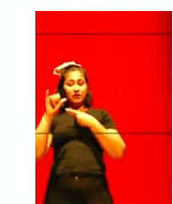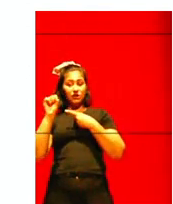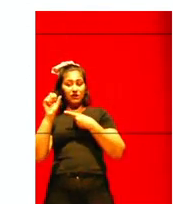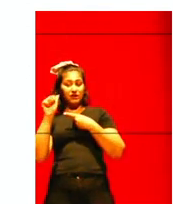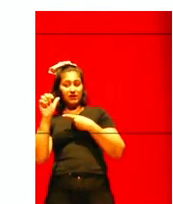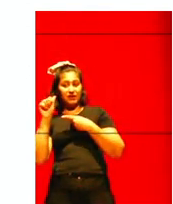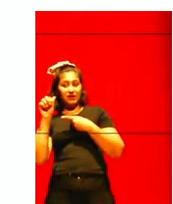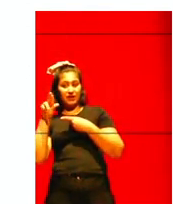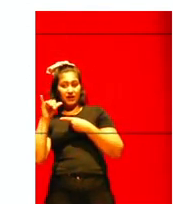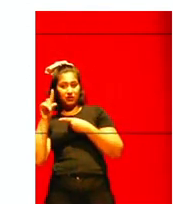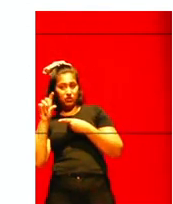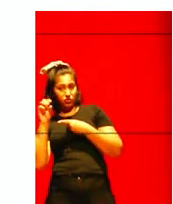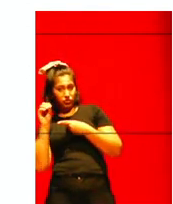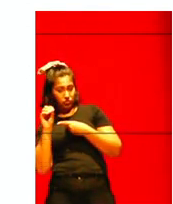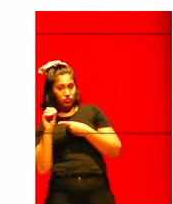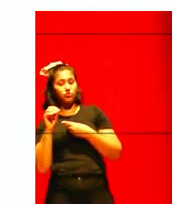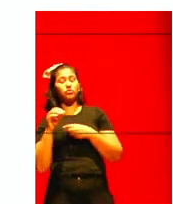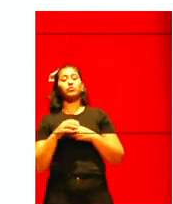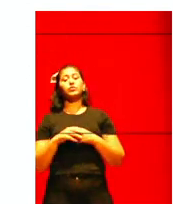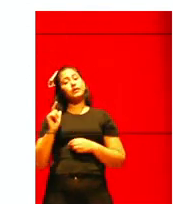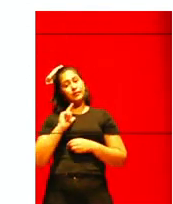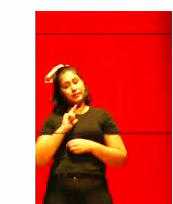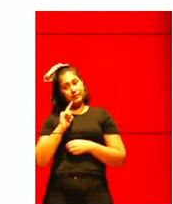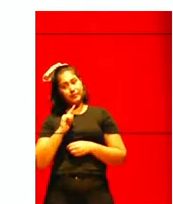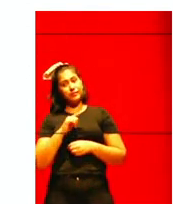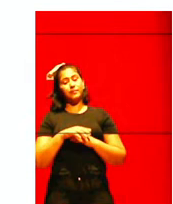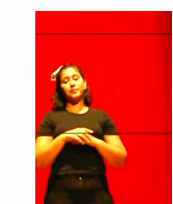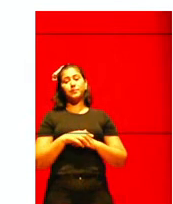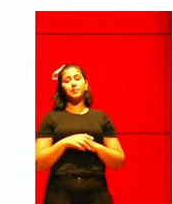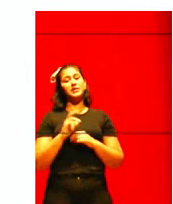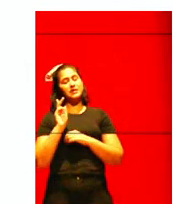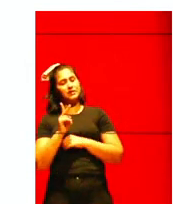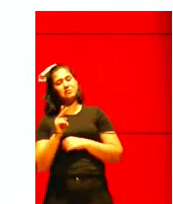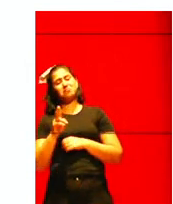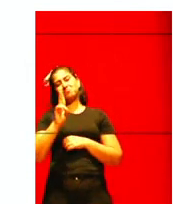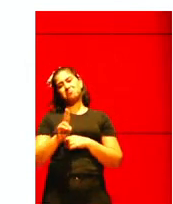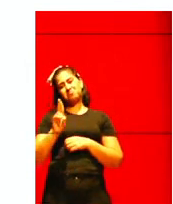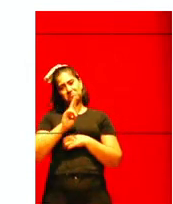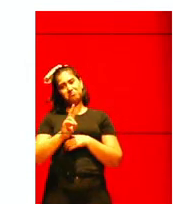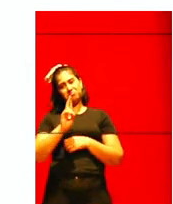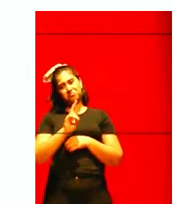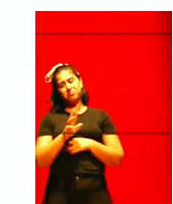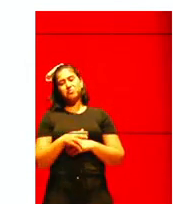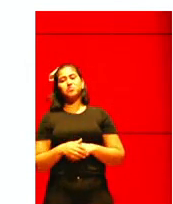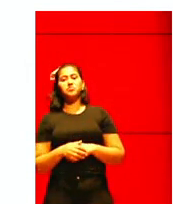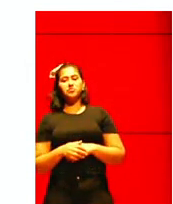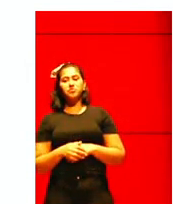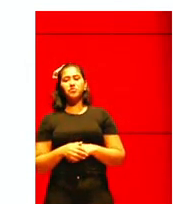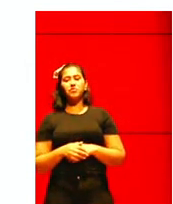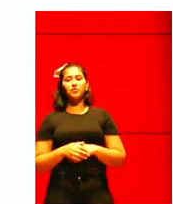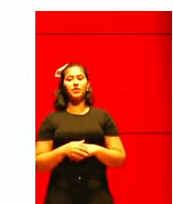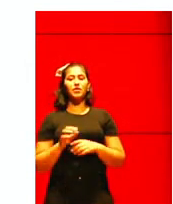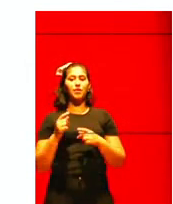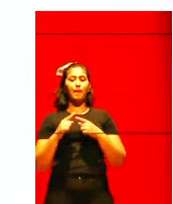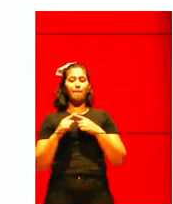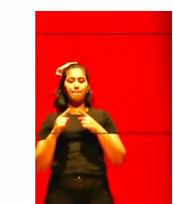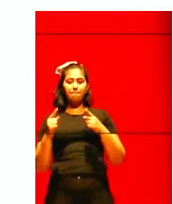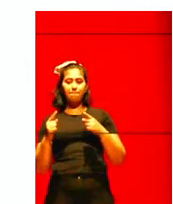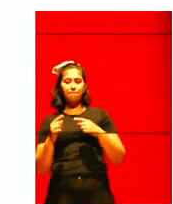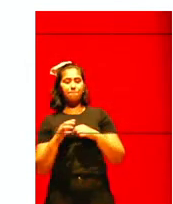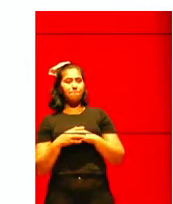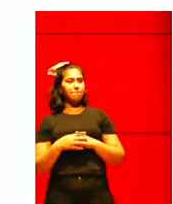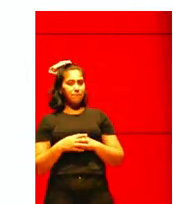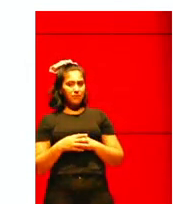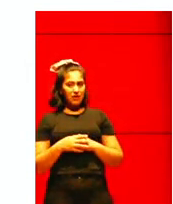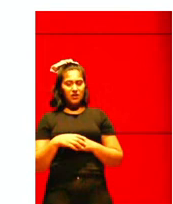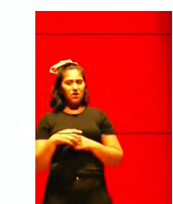outros, temos, mas eventualmente o Enem não tem cobrado, não cobra dos sertões passados e nem outros vestibulares